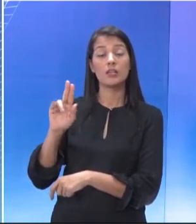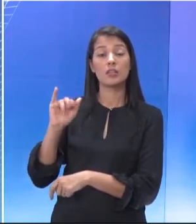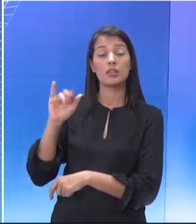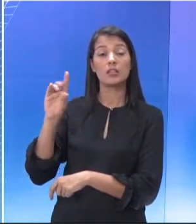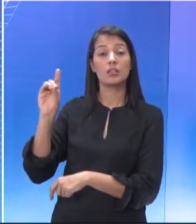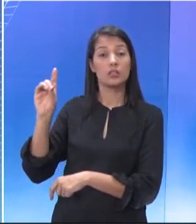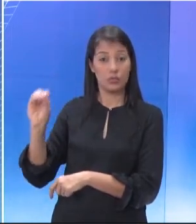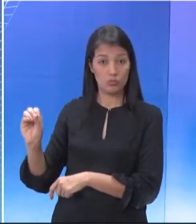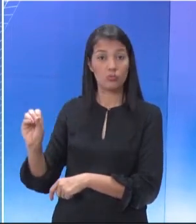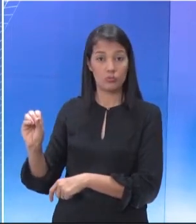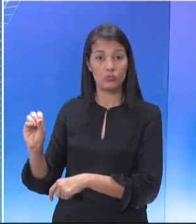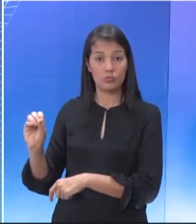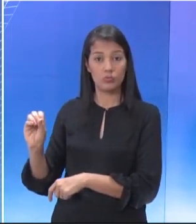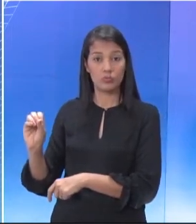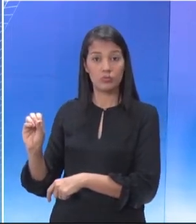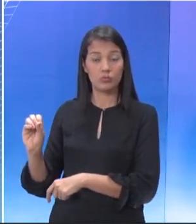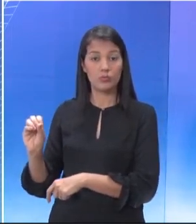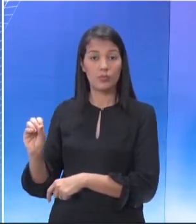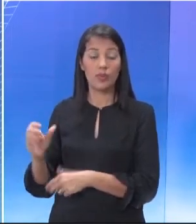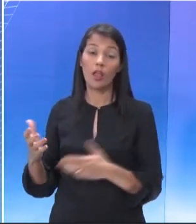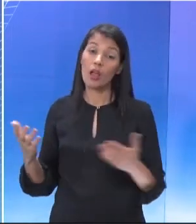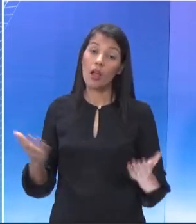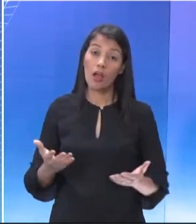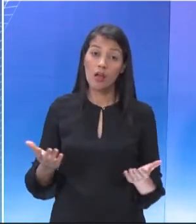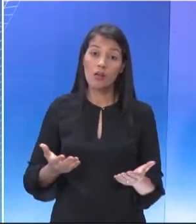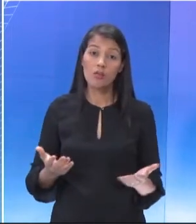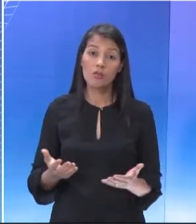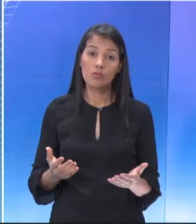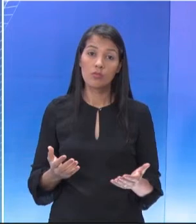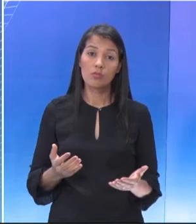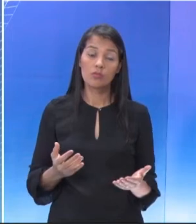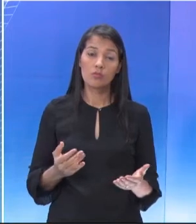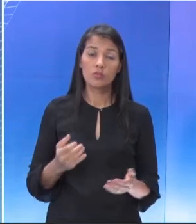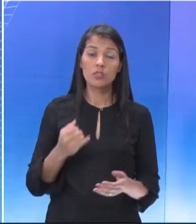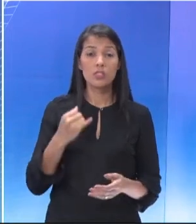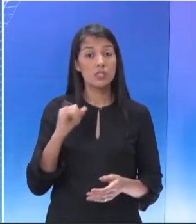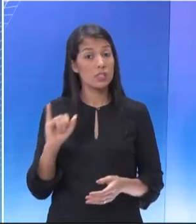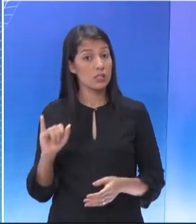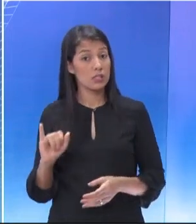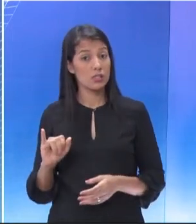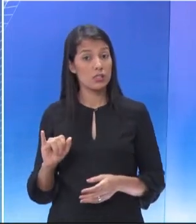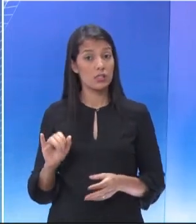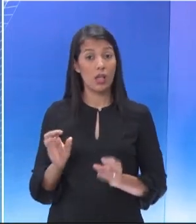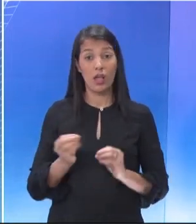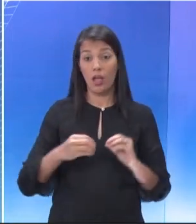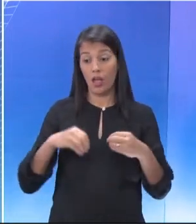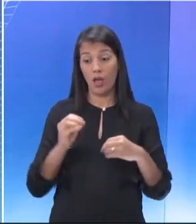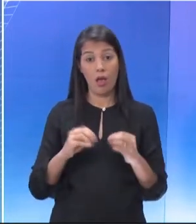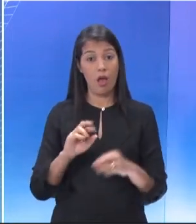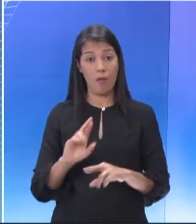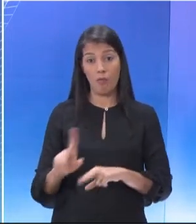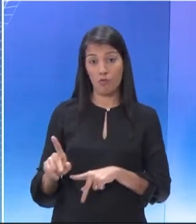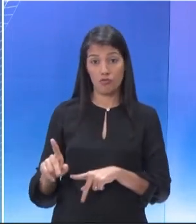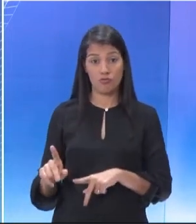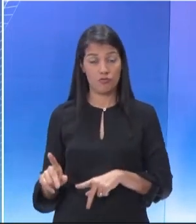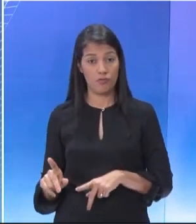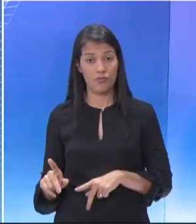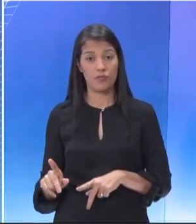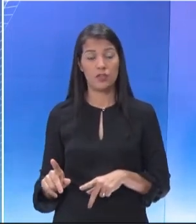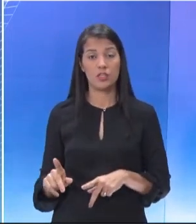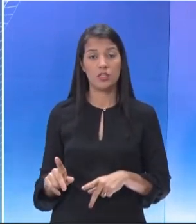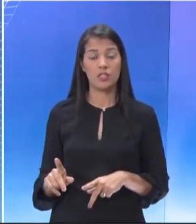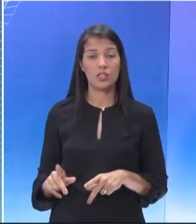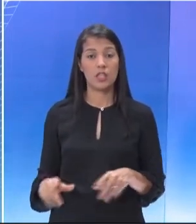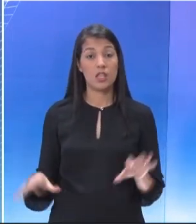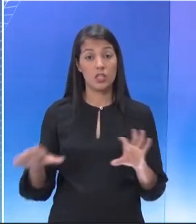Agora, se ele for cadeia carbônica, onde você não tenha insaturação, nem dupla, nem